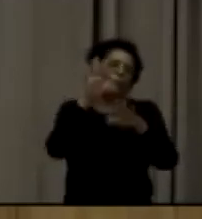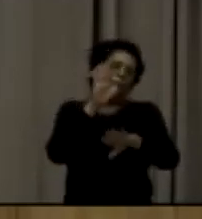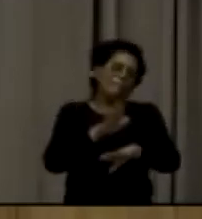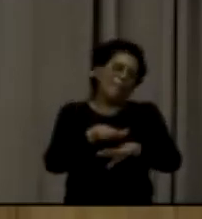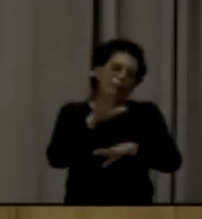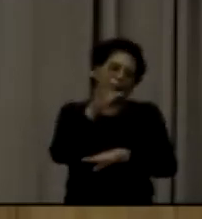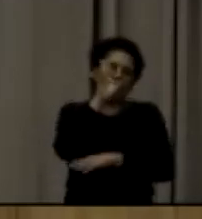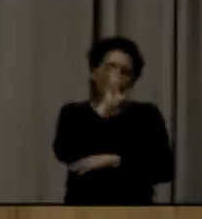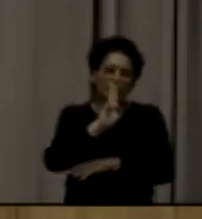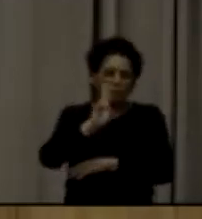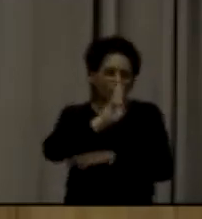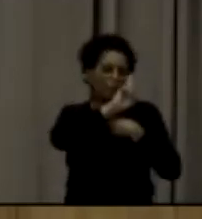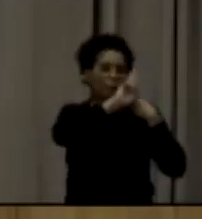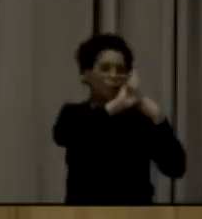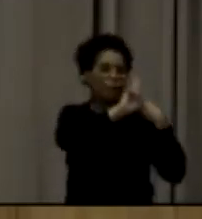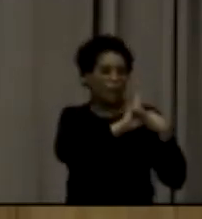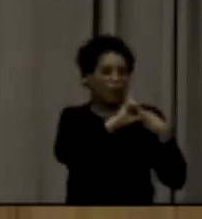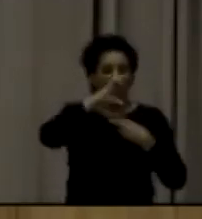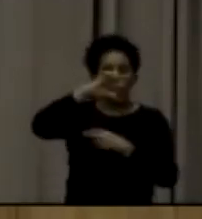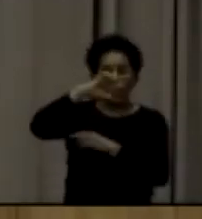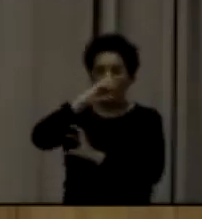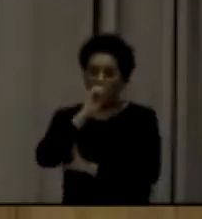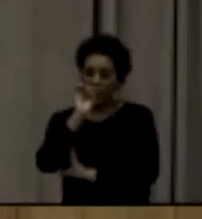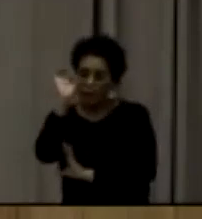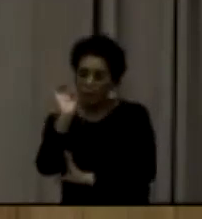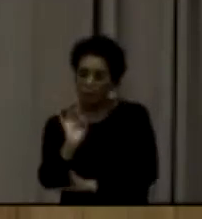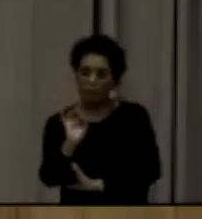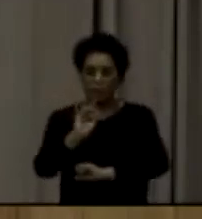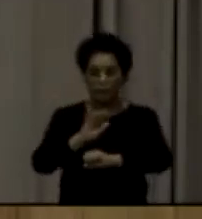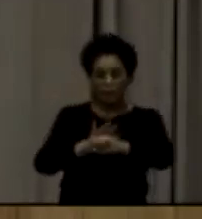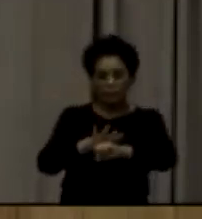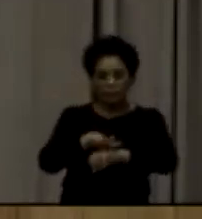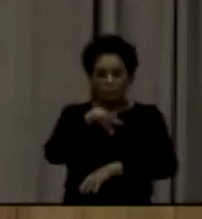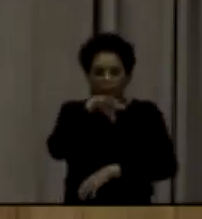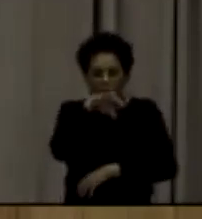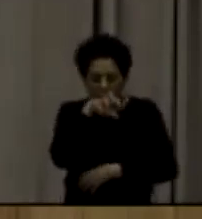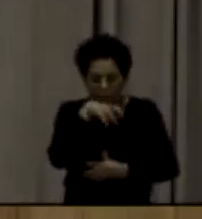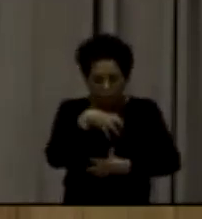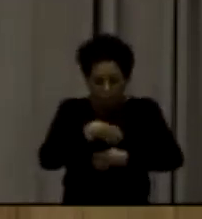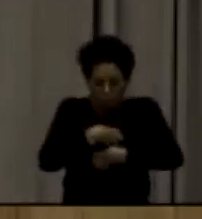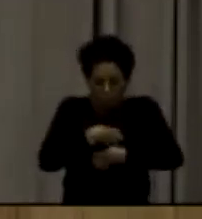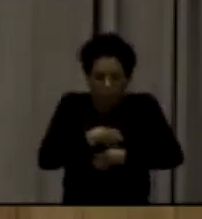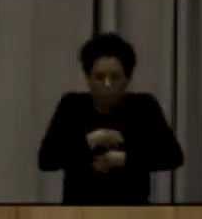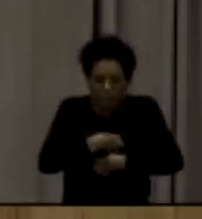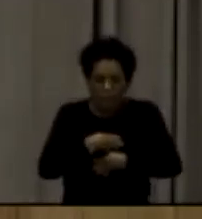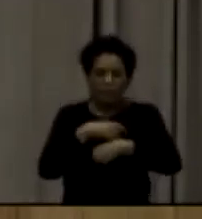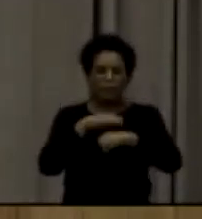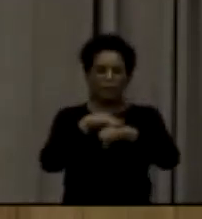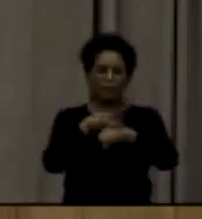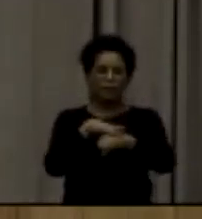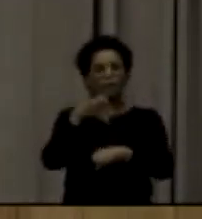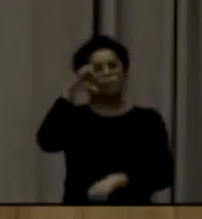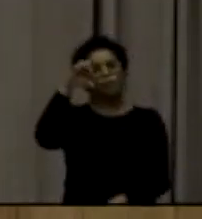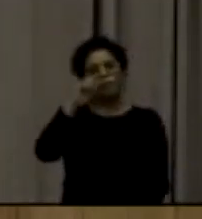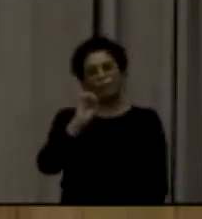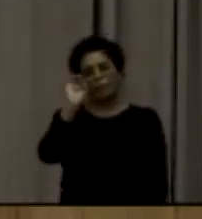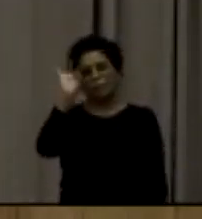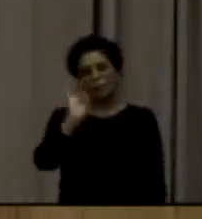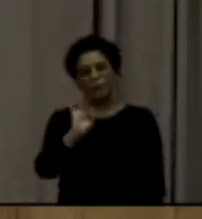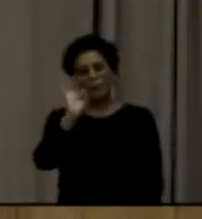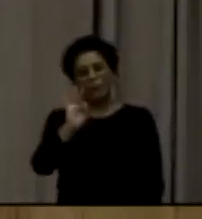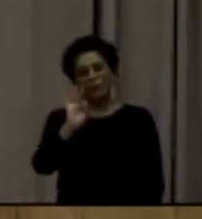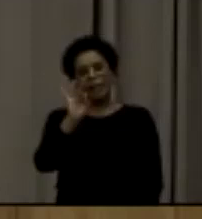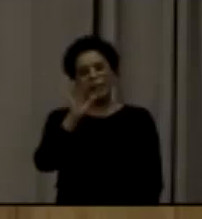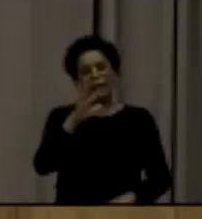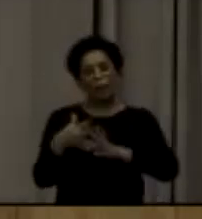de 90% das doenças respiratórias. 90% da população mundial respira um ar